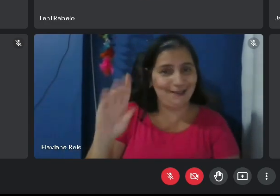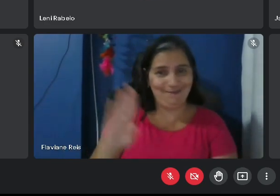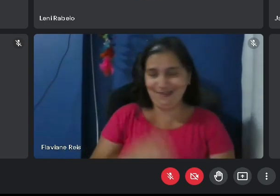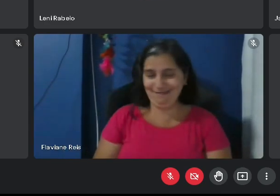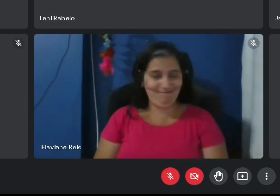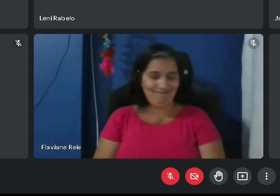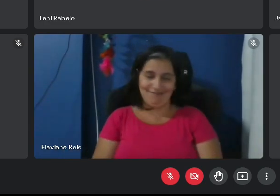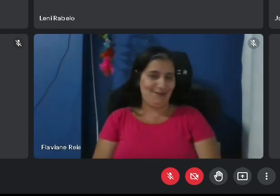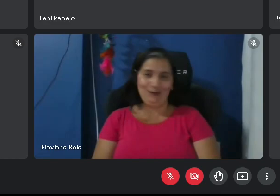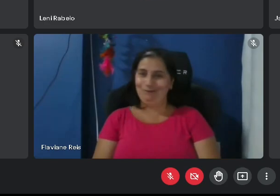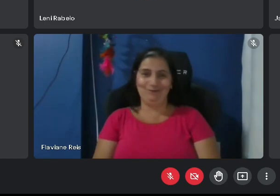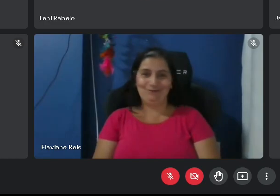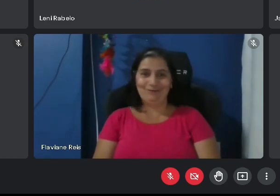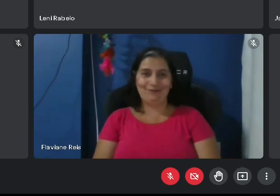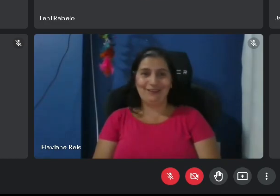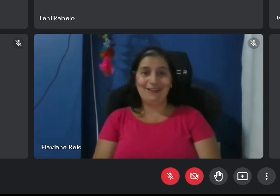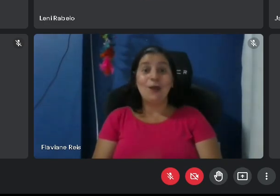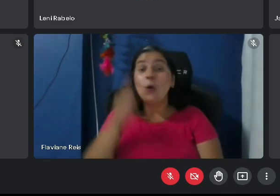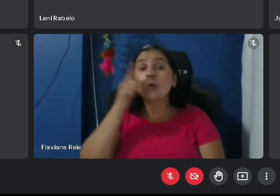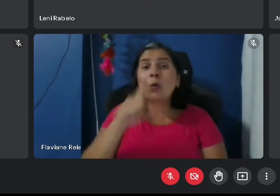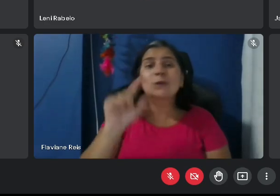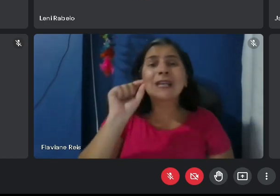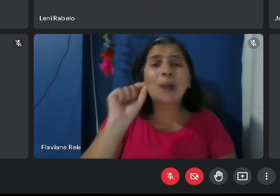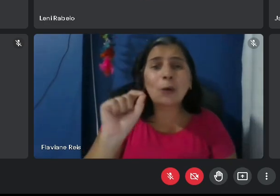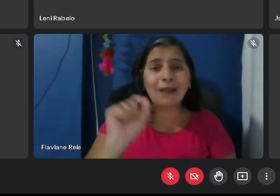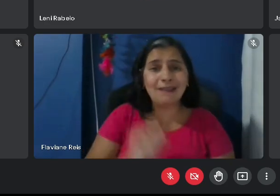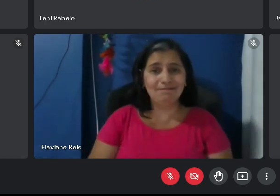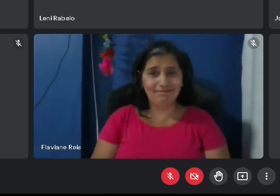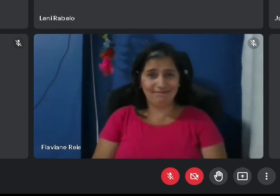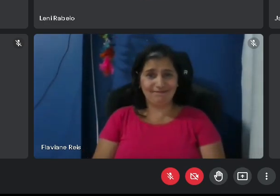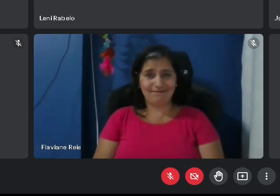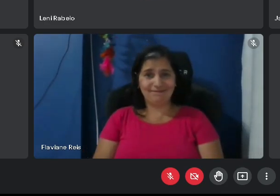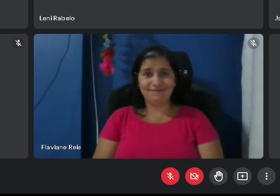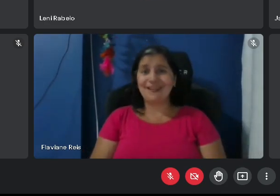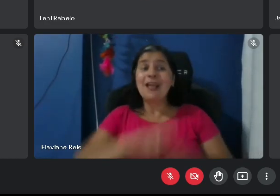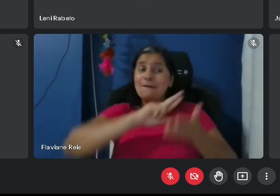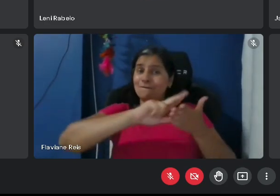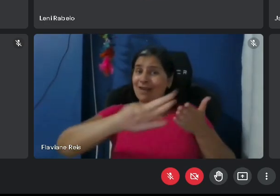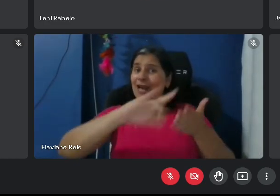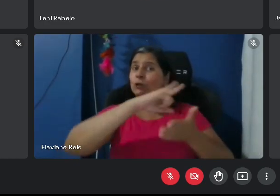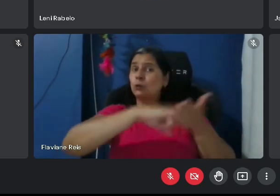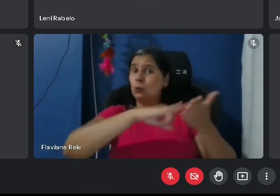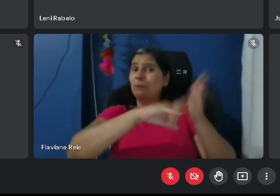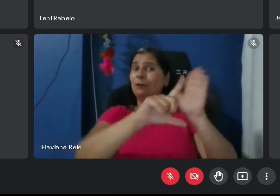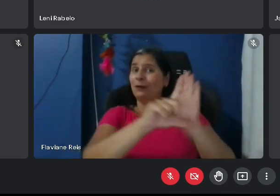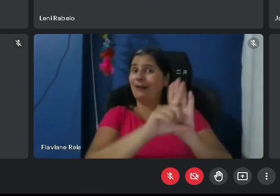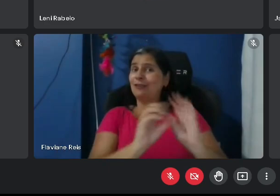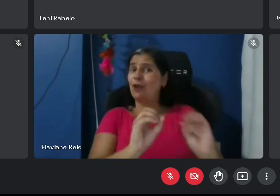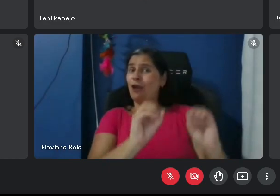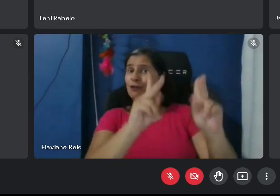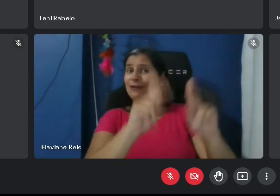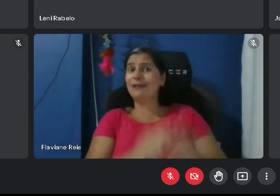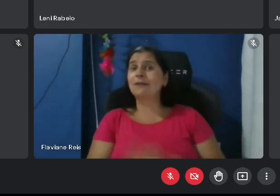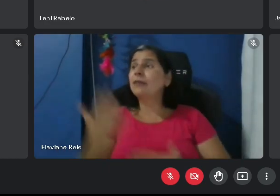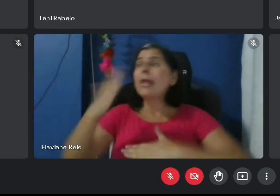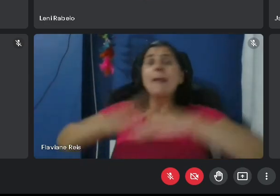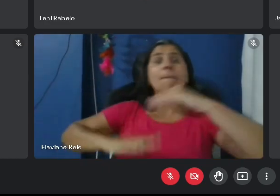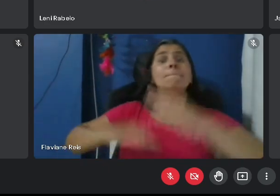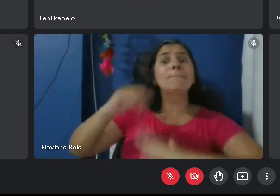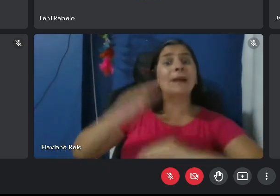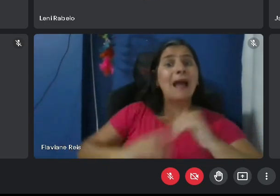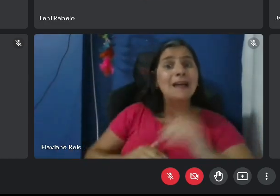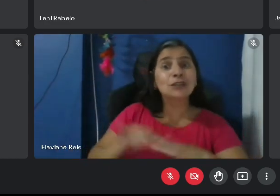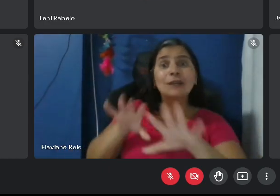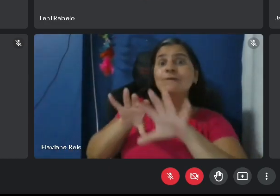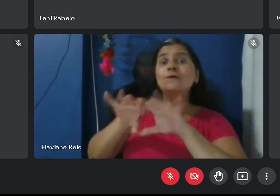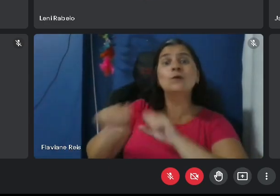conseguimos. Não é só a LBI. Quais são essas conquistas? Conquistamos o quê? Então,